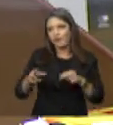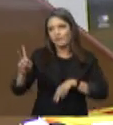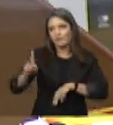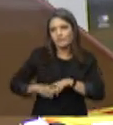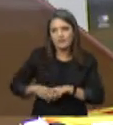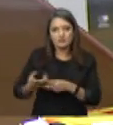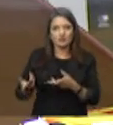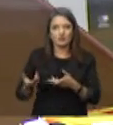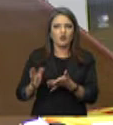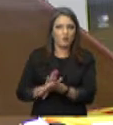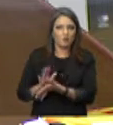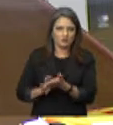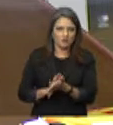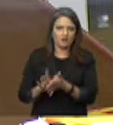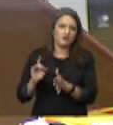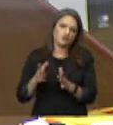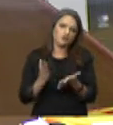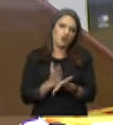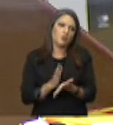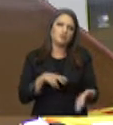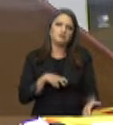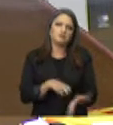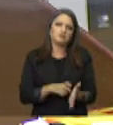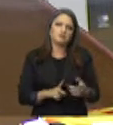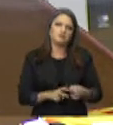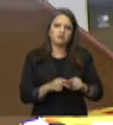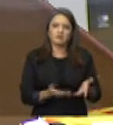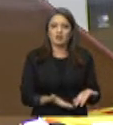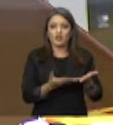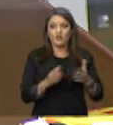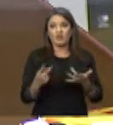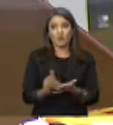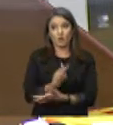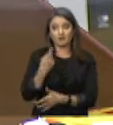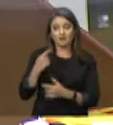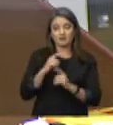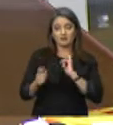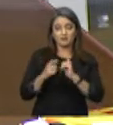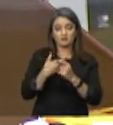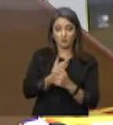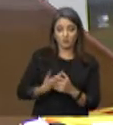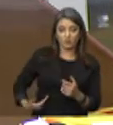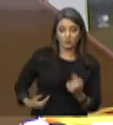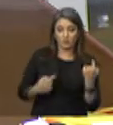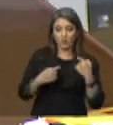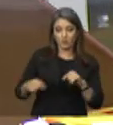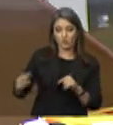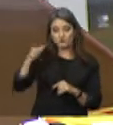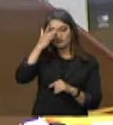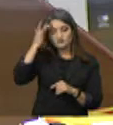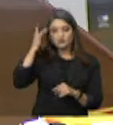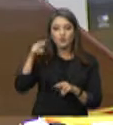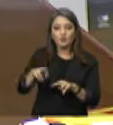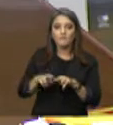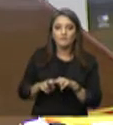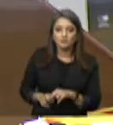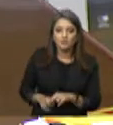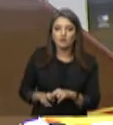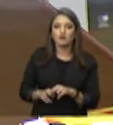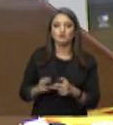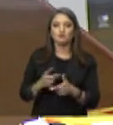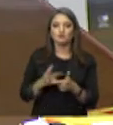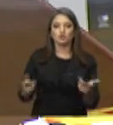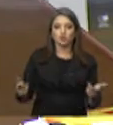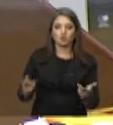privativas da liberdade de ir e vir o qual exercido pela administração pública contra particular ou administrada em decorrência de